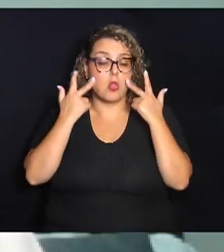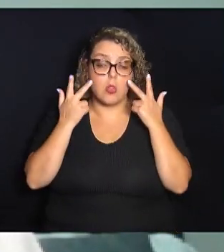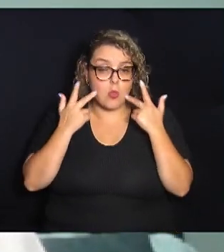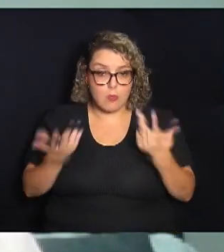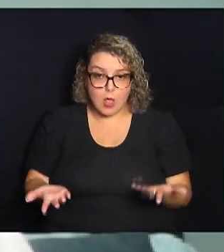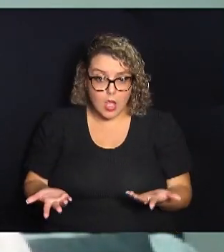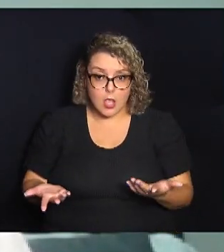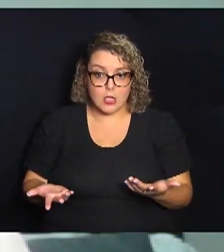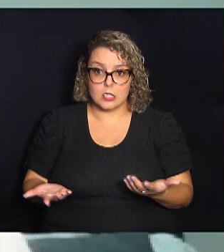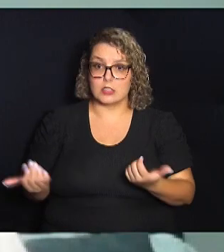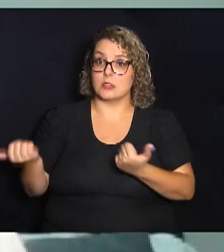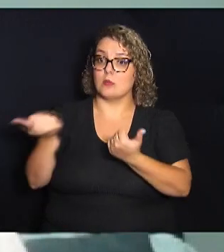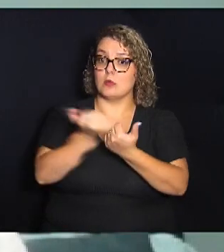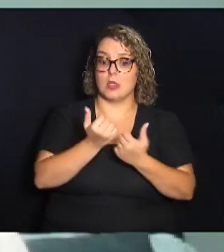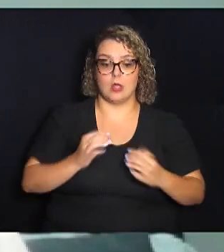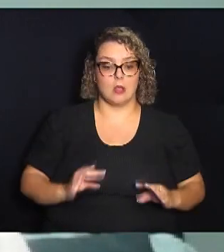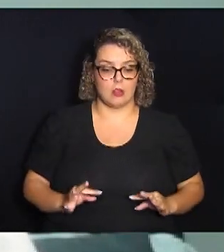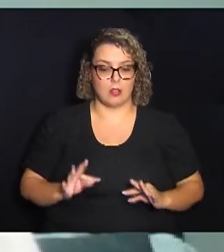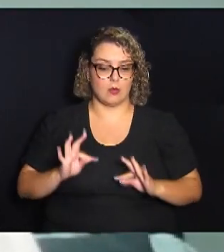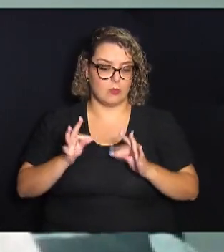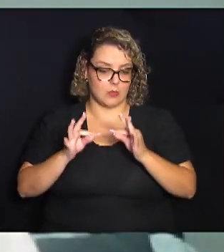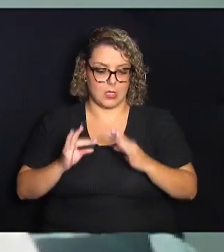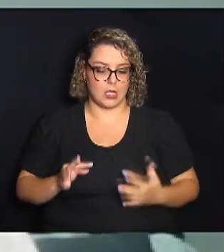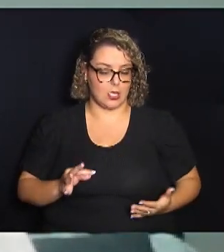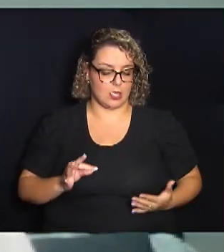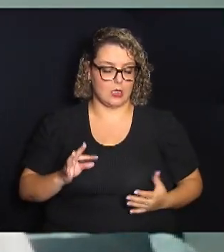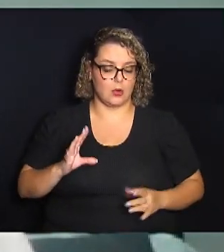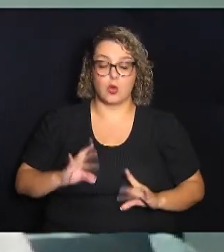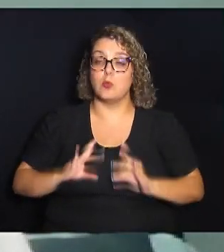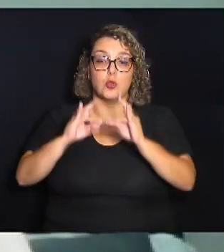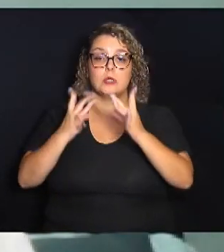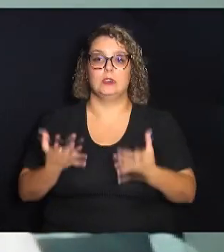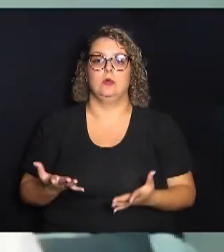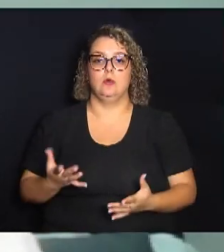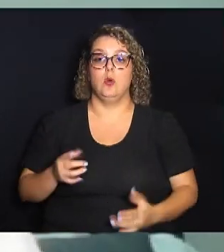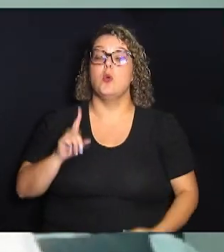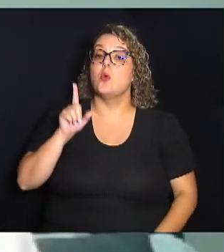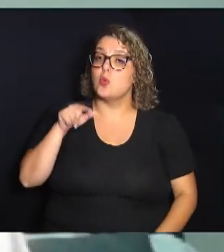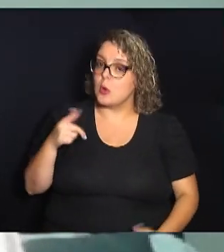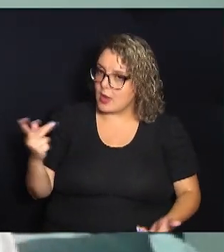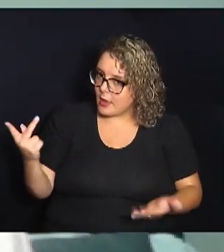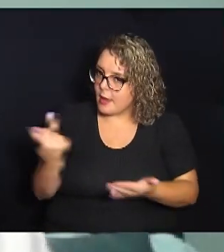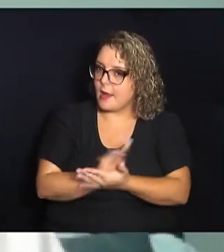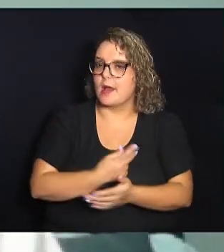Então, repor aquilo que você precisa apenas. O que é errado você fazer, como a